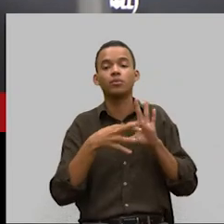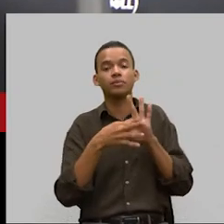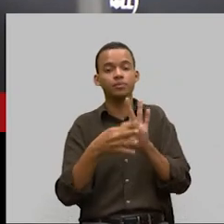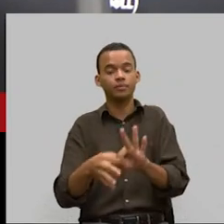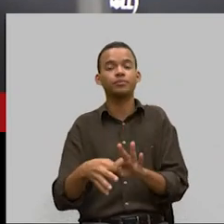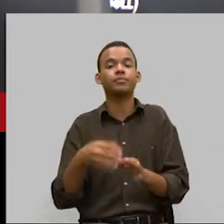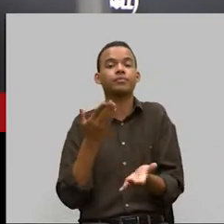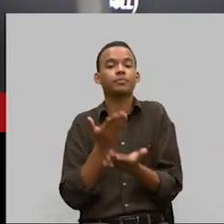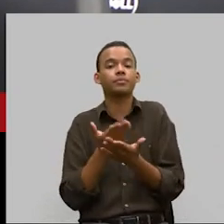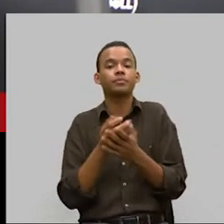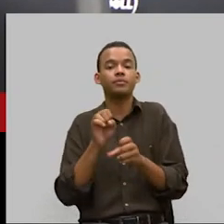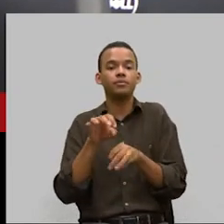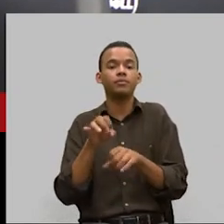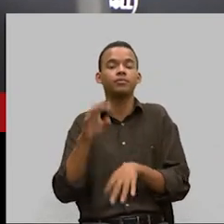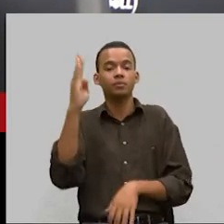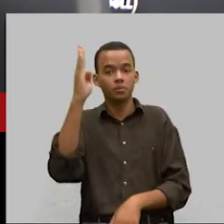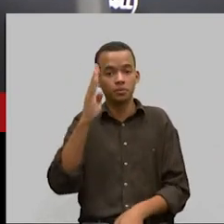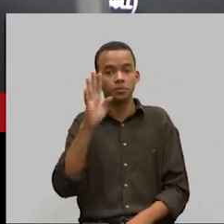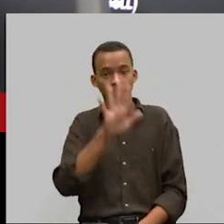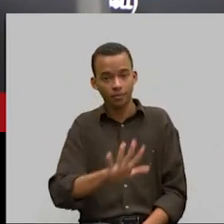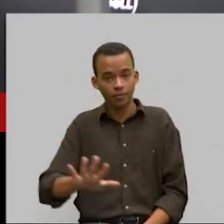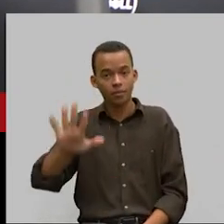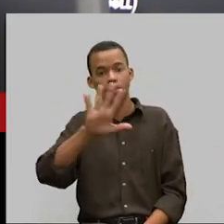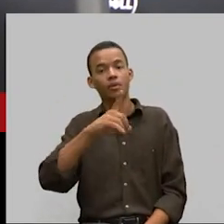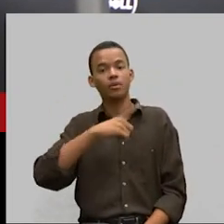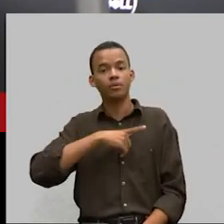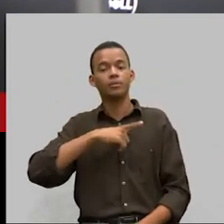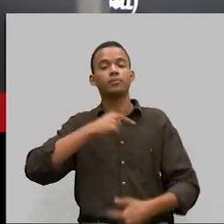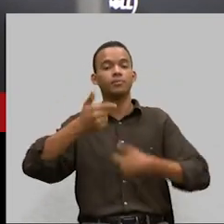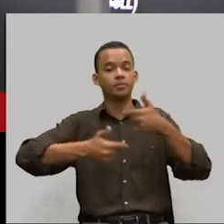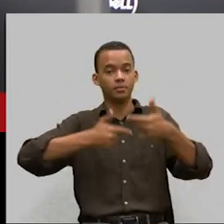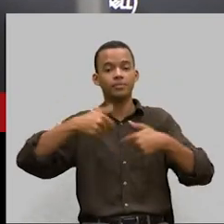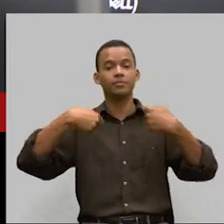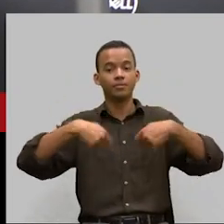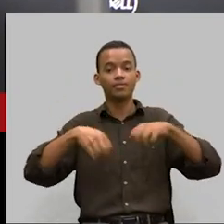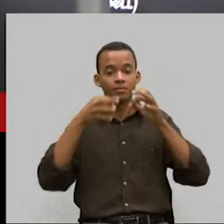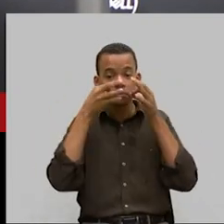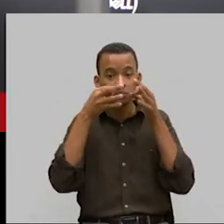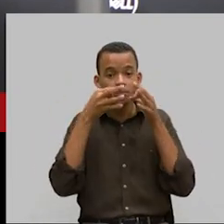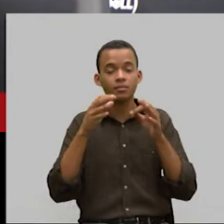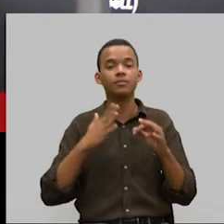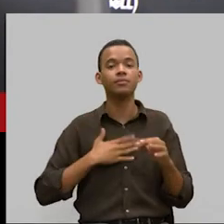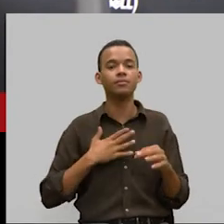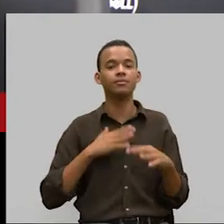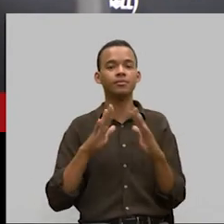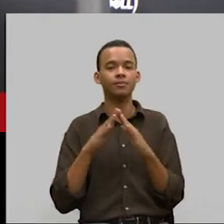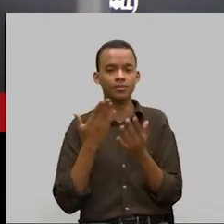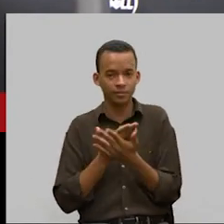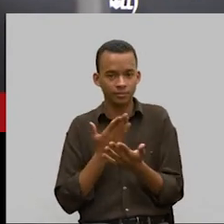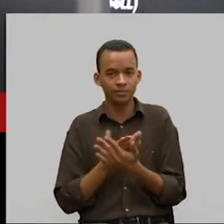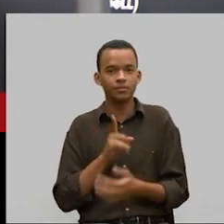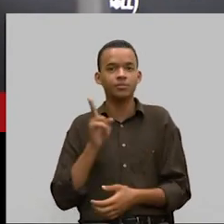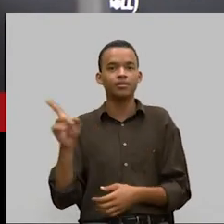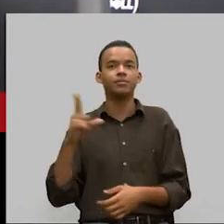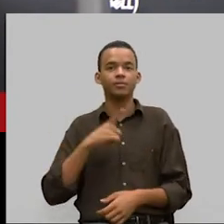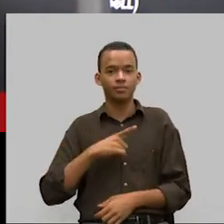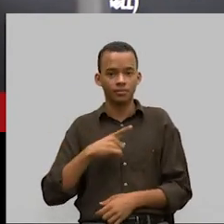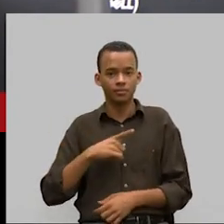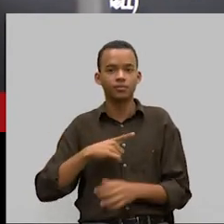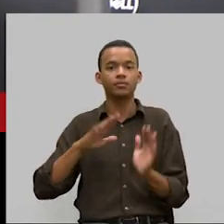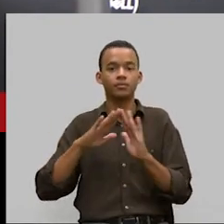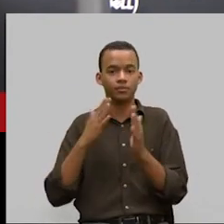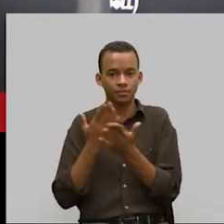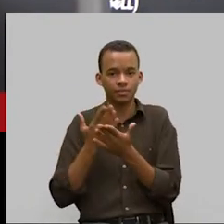país então é um trabalho né que a gente deve valorizar a minha escola né Escola Estadual da Fazenda Passagem Funda que é uma escola